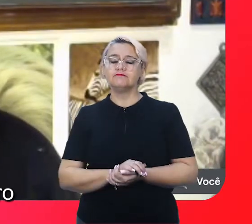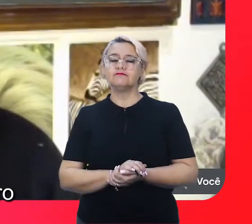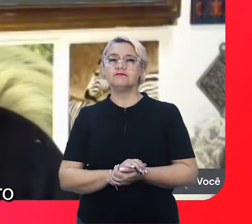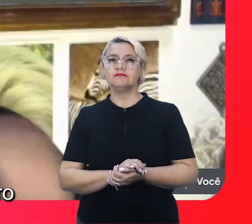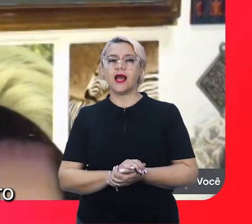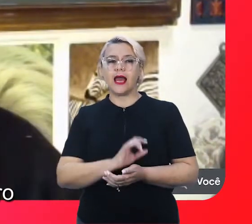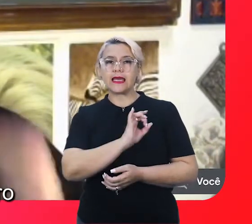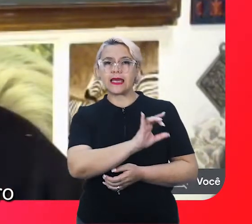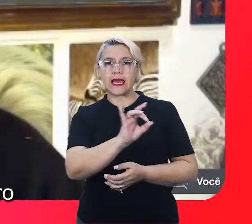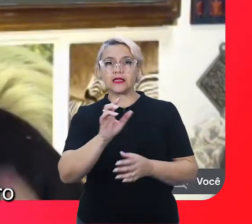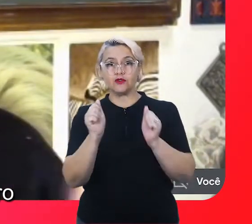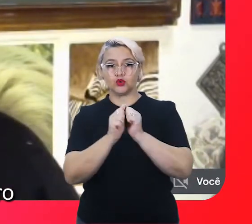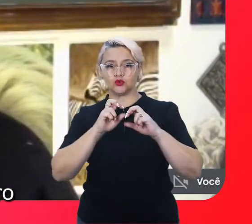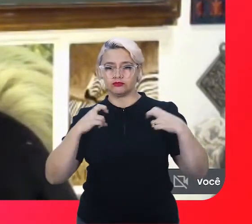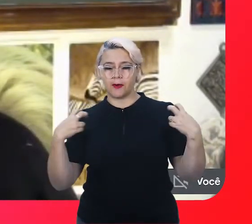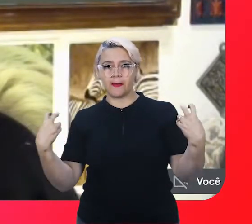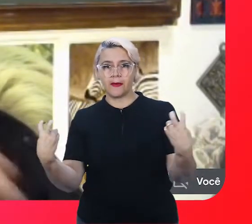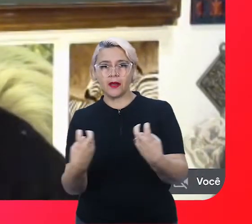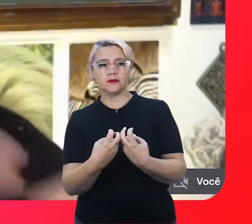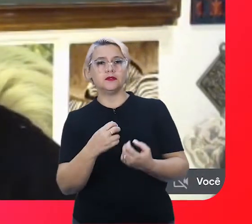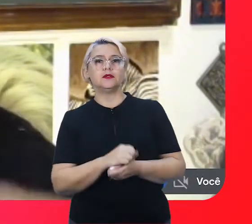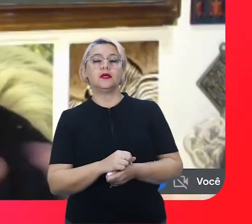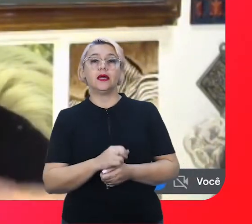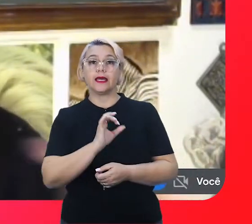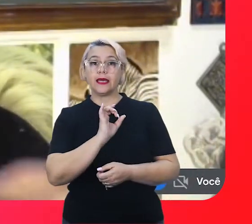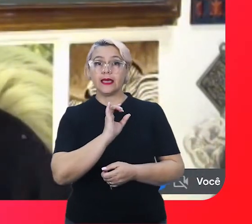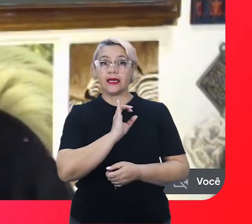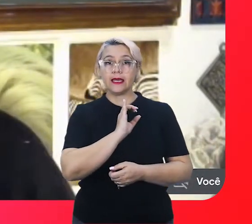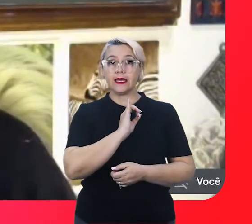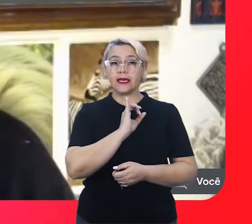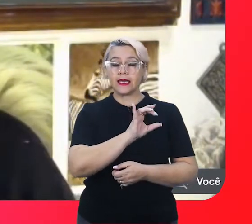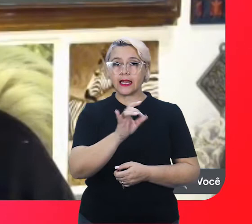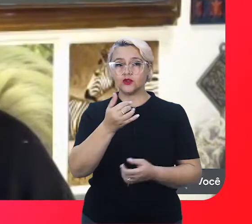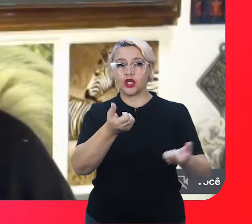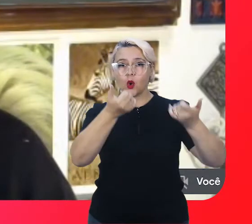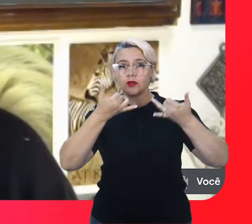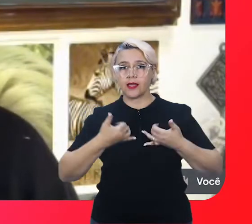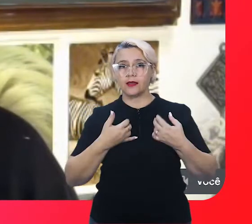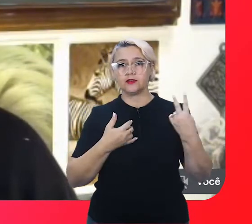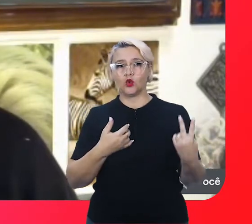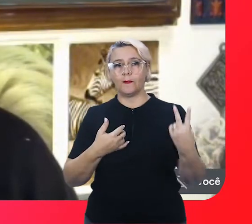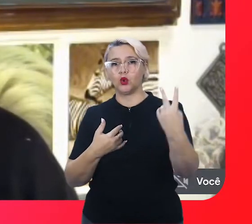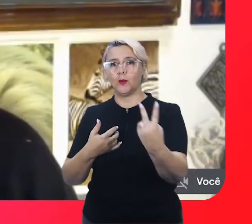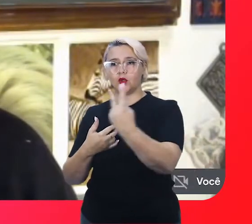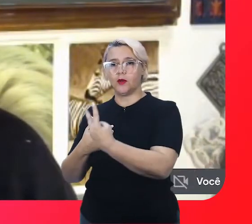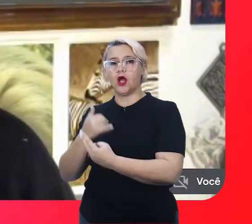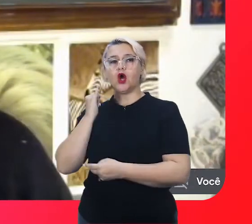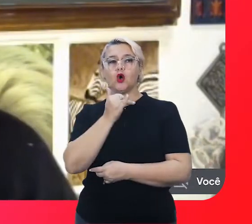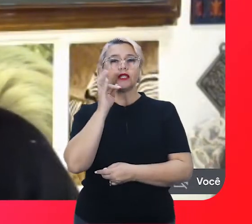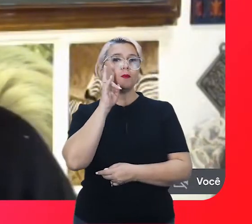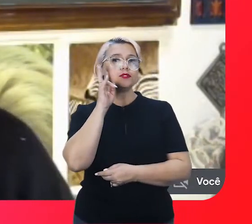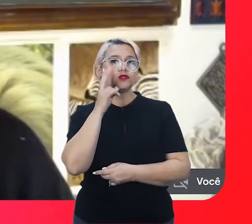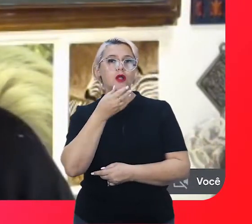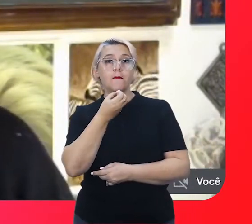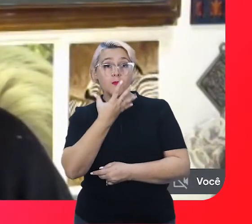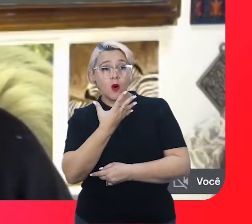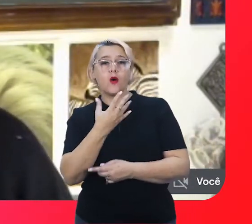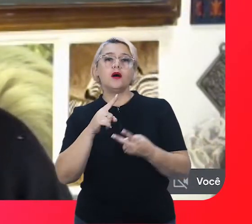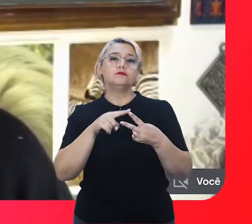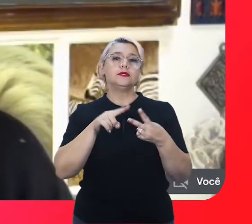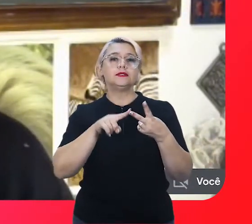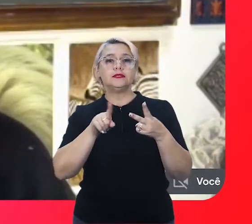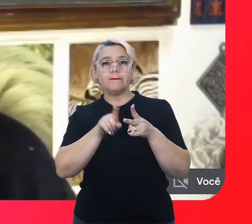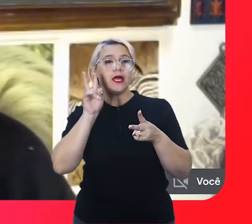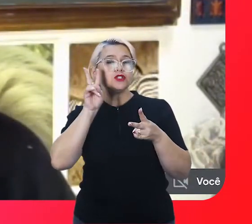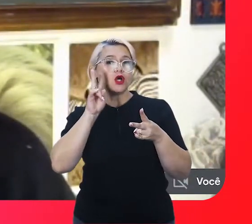e cada um tinha que contar para o seu parceiro desse retiro espiritual uma história boa ou ruim da sua vida,